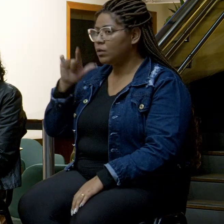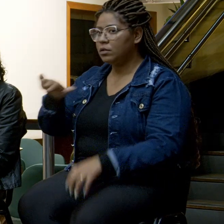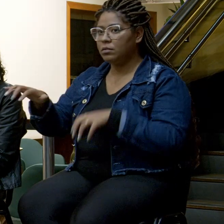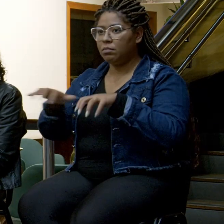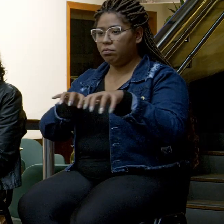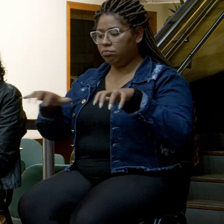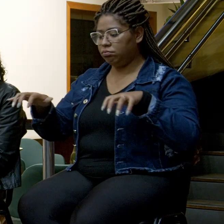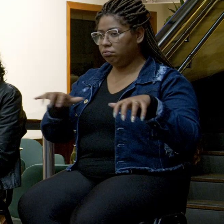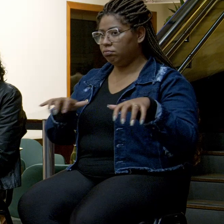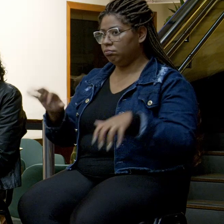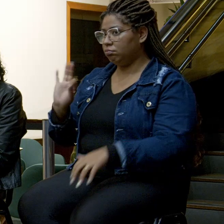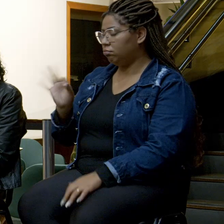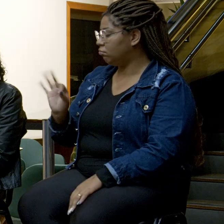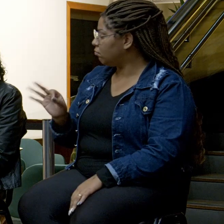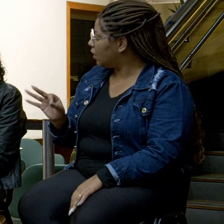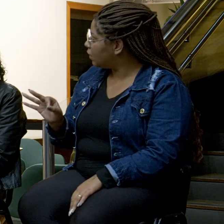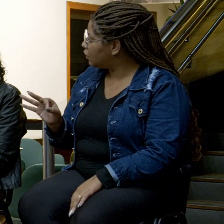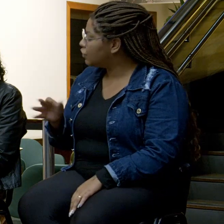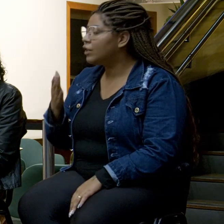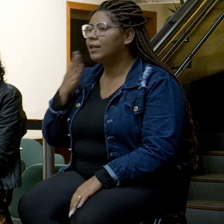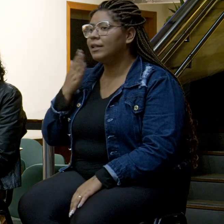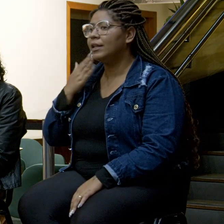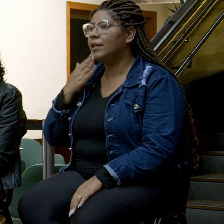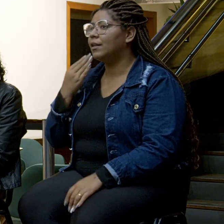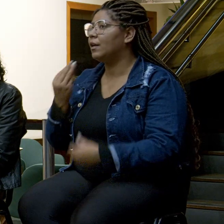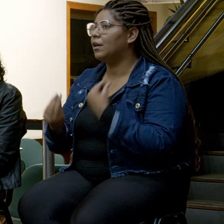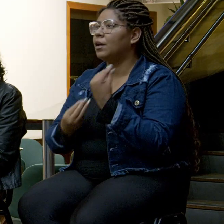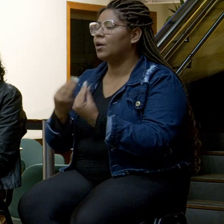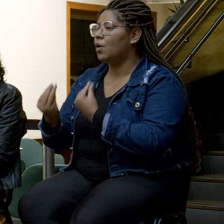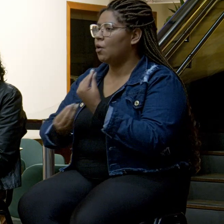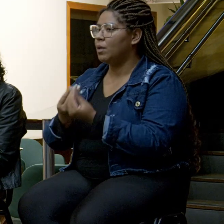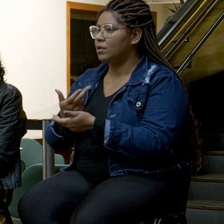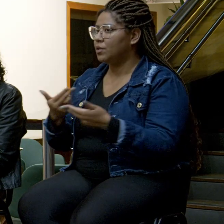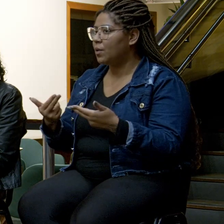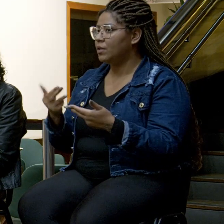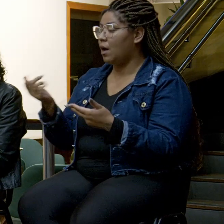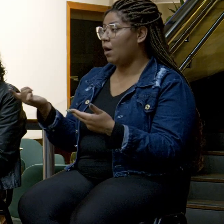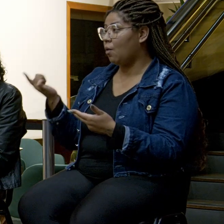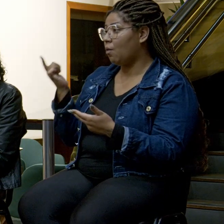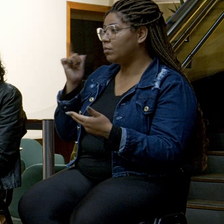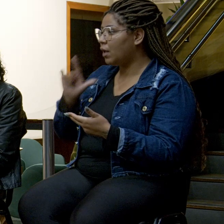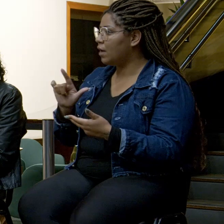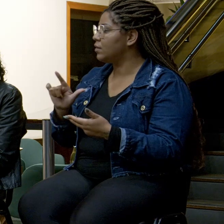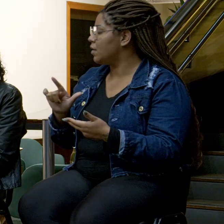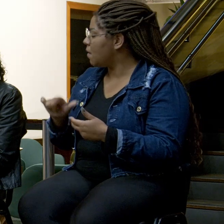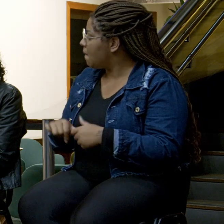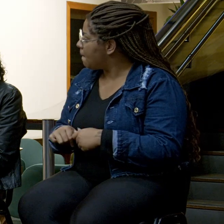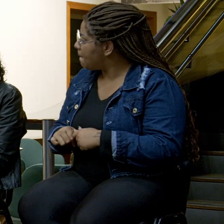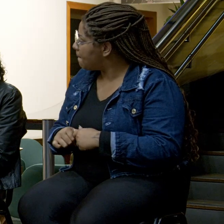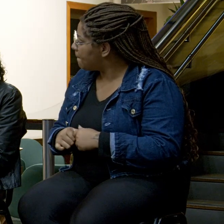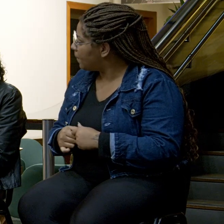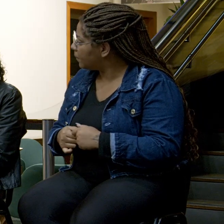algum sentido, assim, de entender procedimentos e pensamentos que se repetem